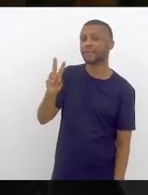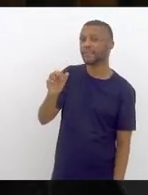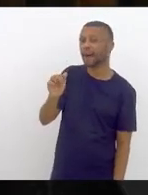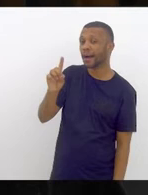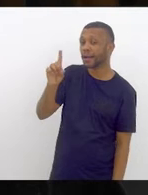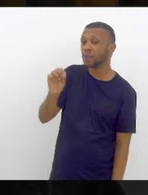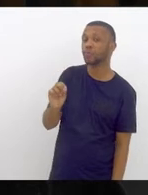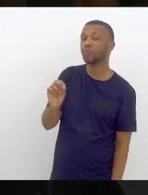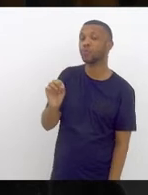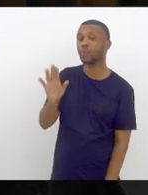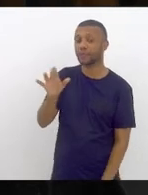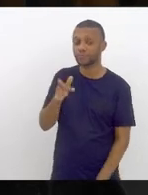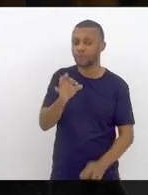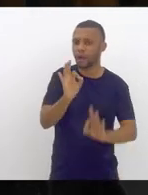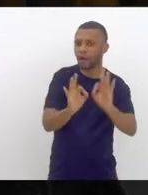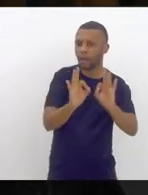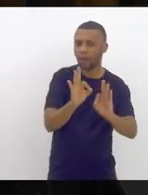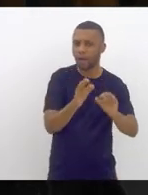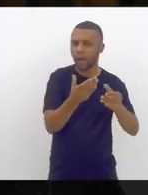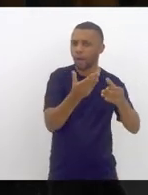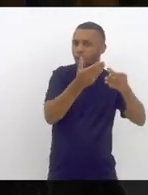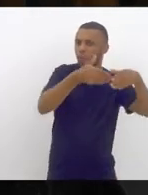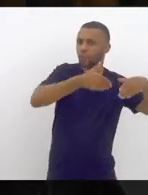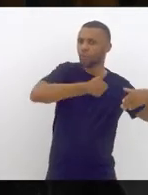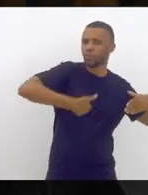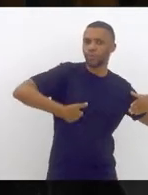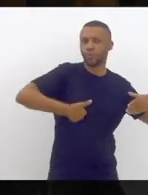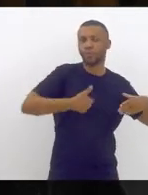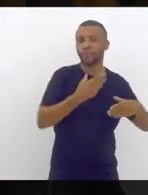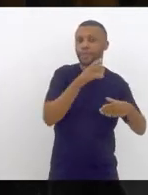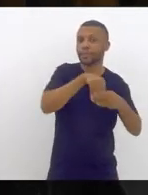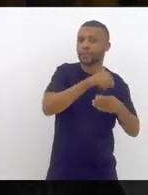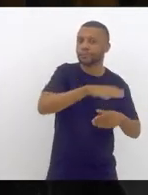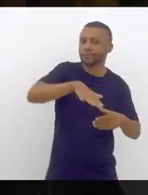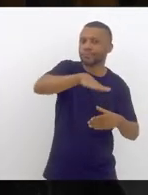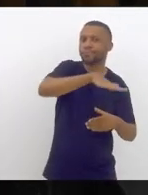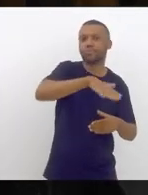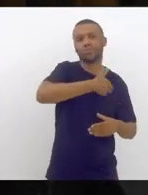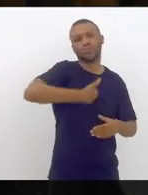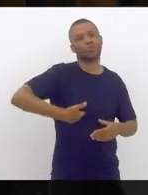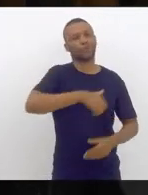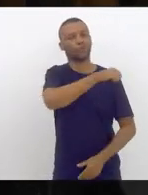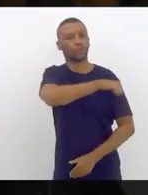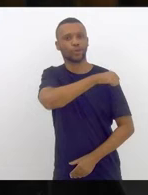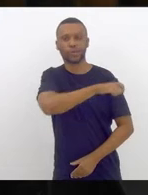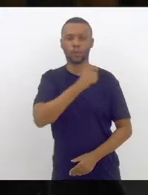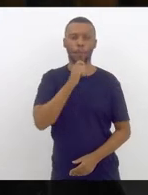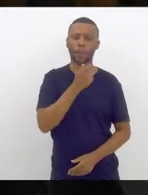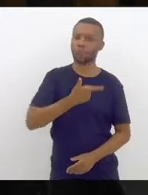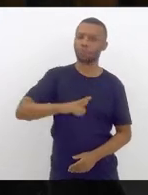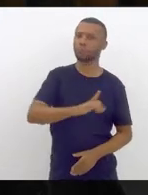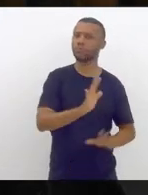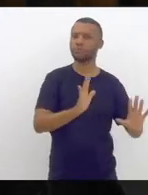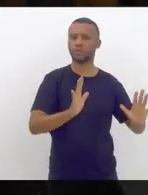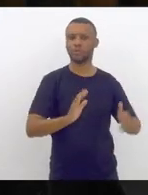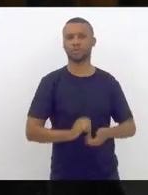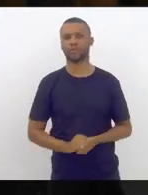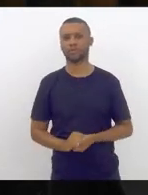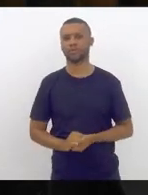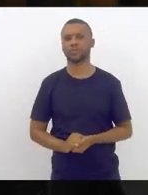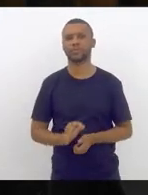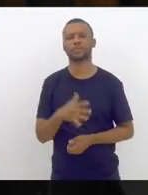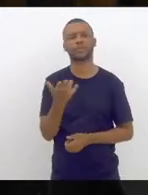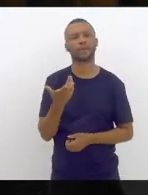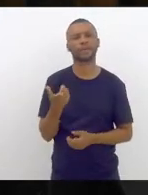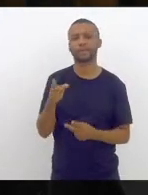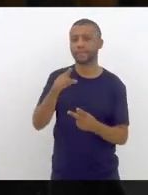de fazer concurso público para as instâncias do Governo do Estado então queria fazer